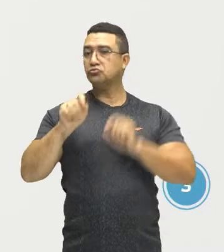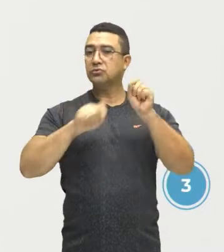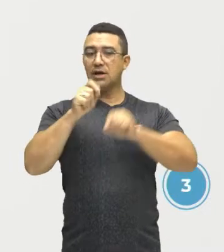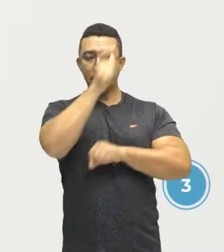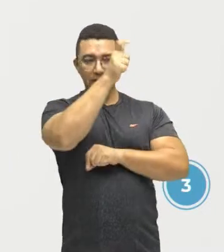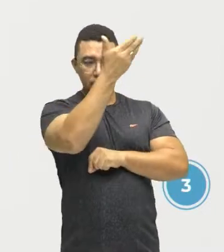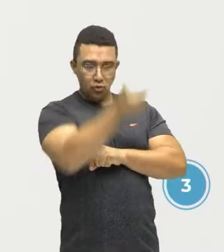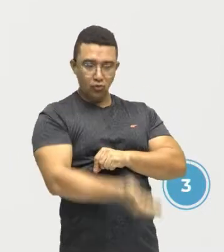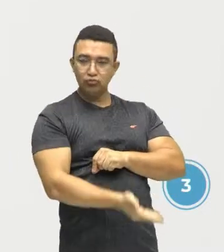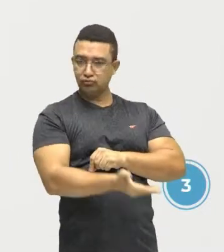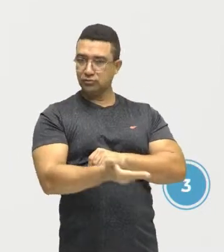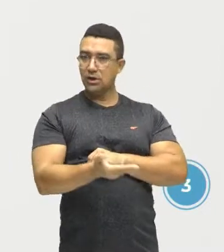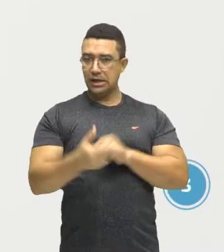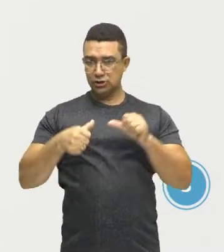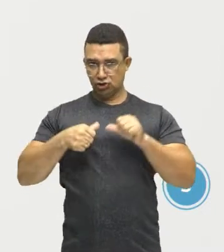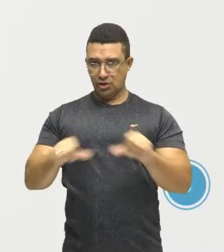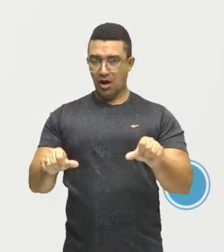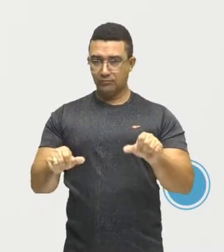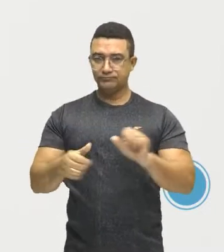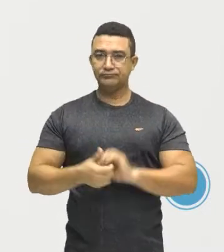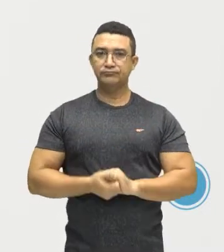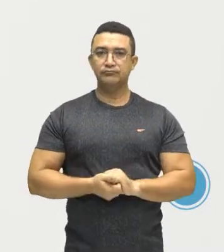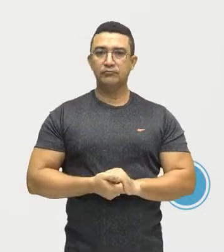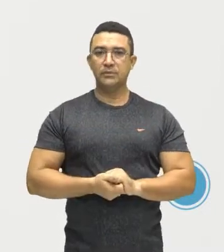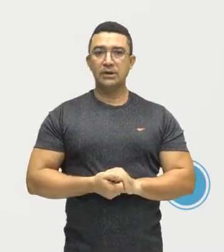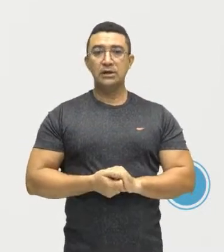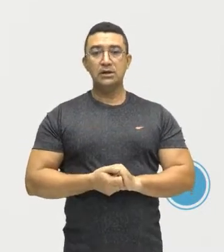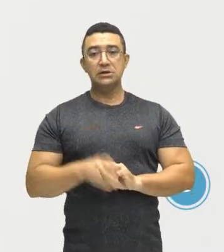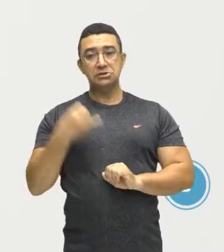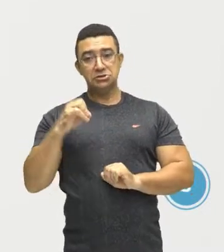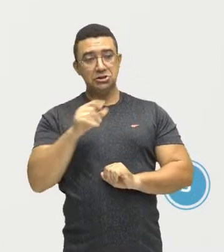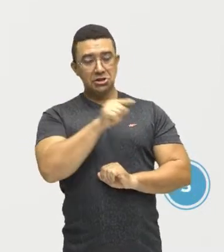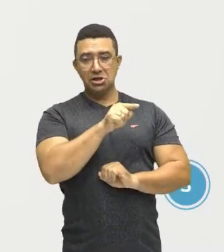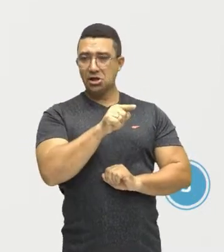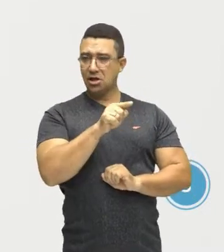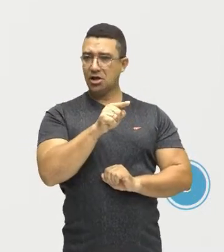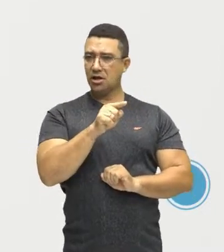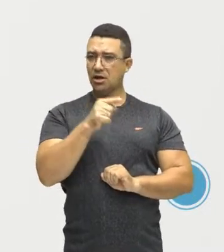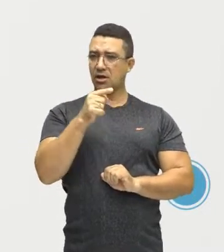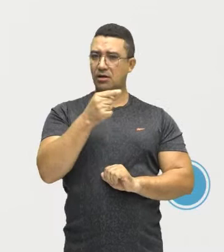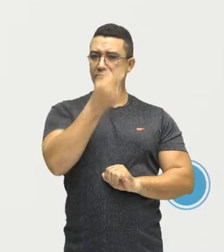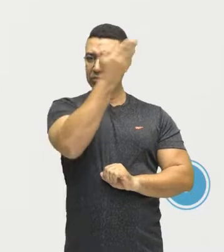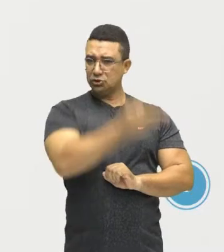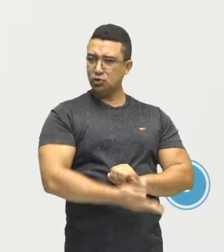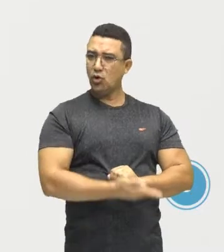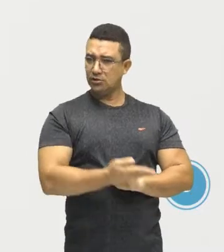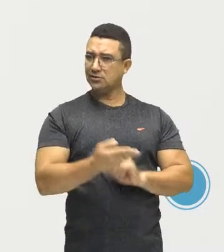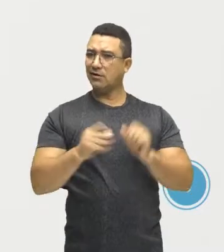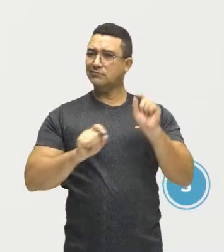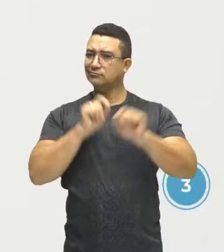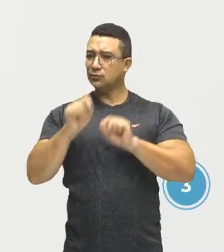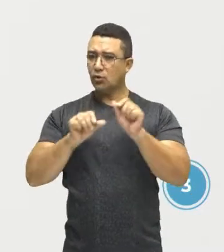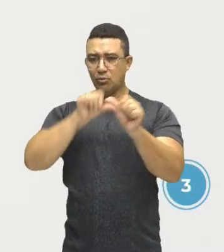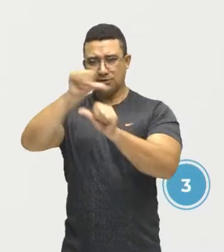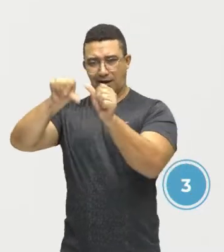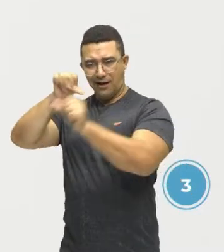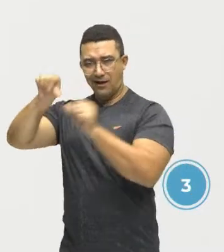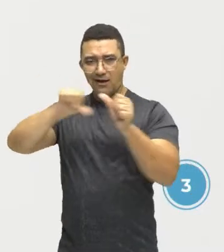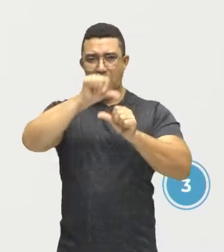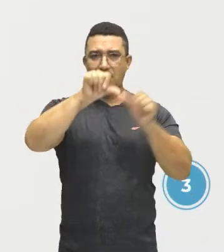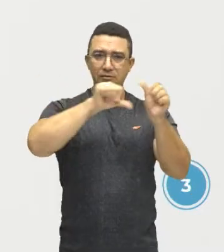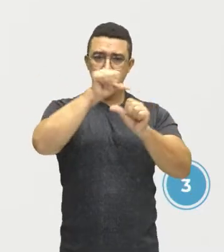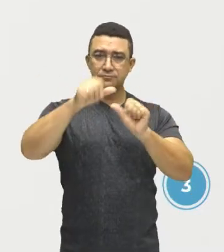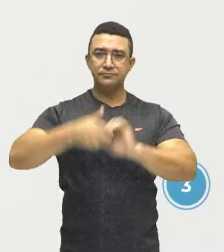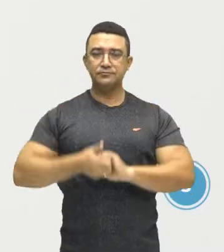o sujeito da oração se encontra, um estado transitório, um estado permanente. Olha só aqui, ó. Temos